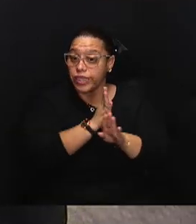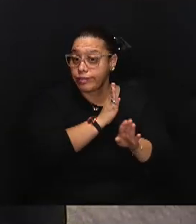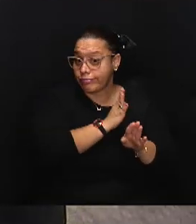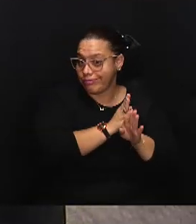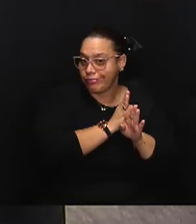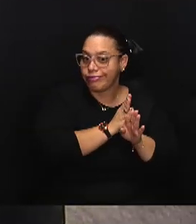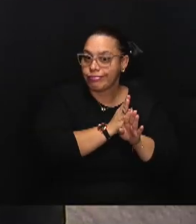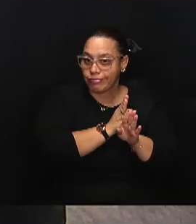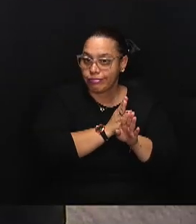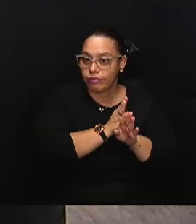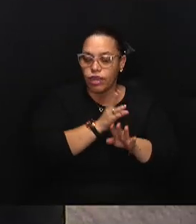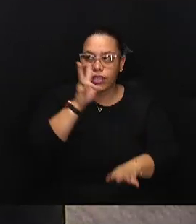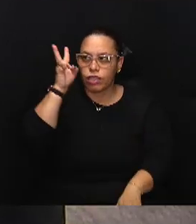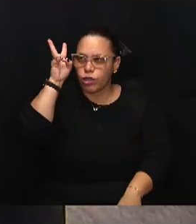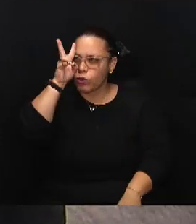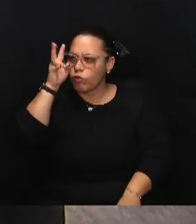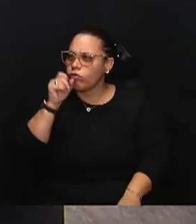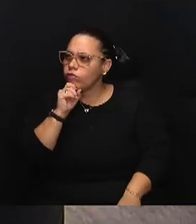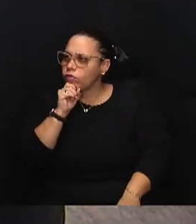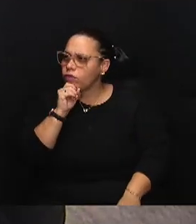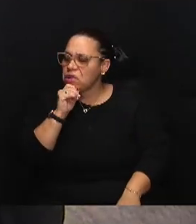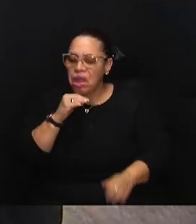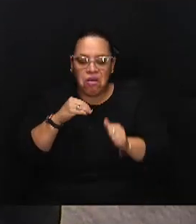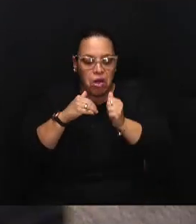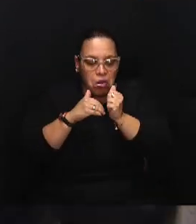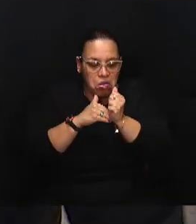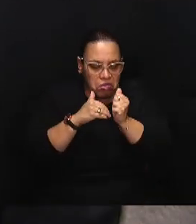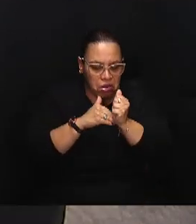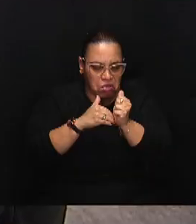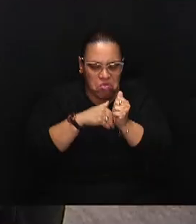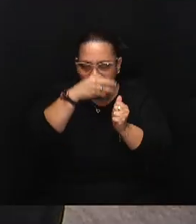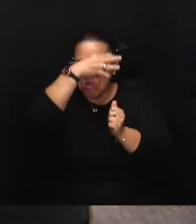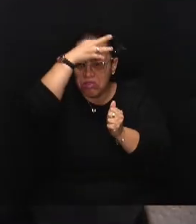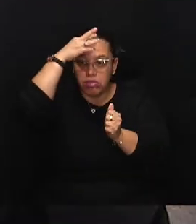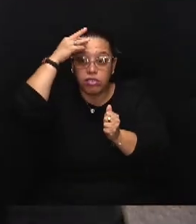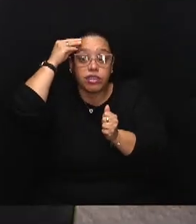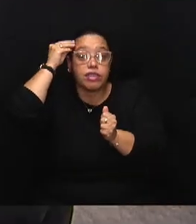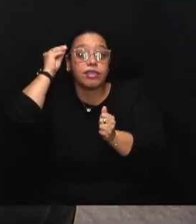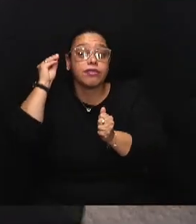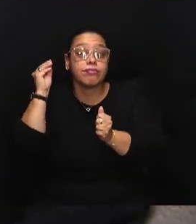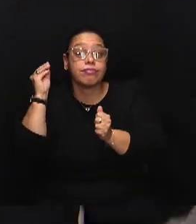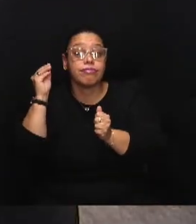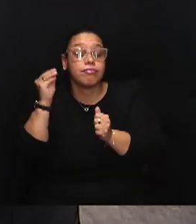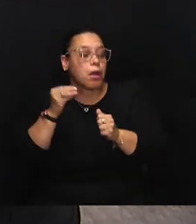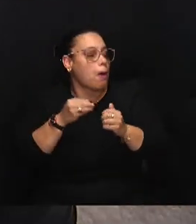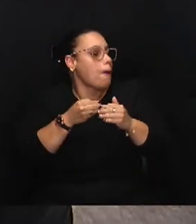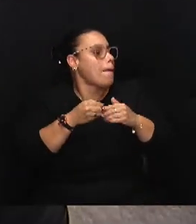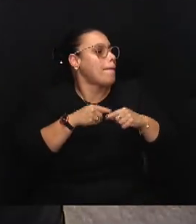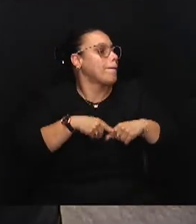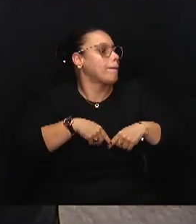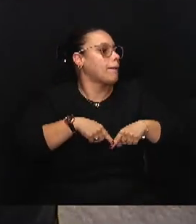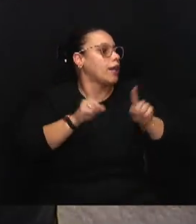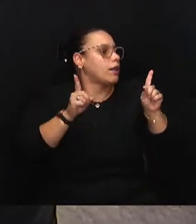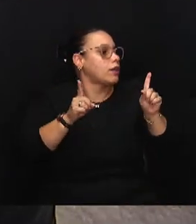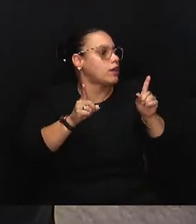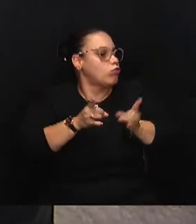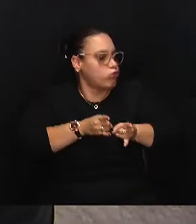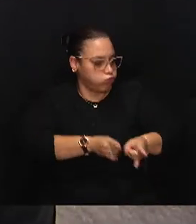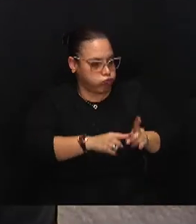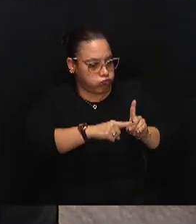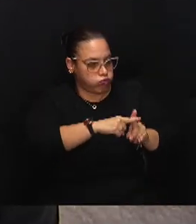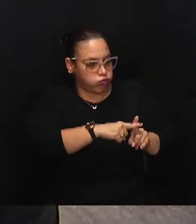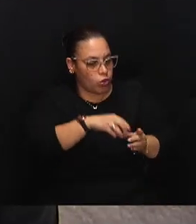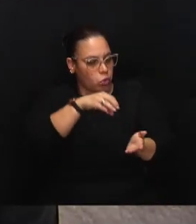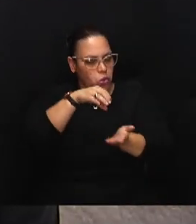disse, essas histórias que estavam enterradas aí pela poeira do tempo. Mais do que simplesmente um cemitério, um centro